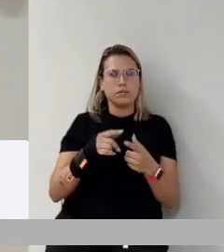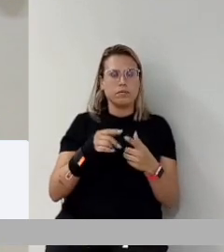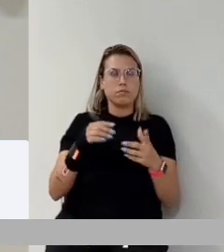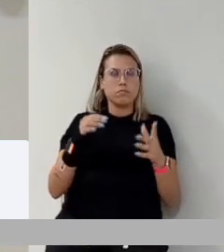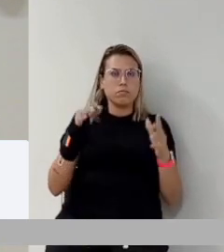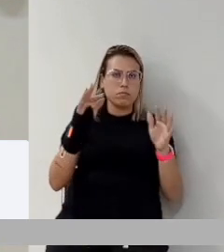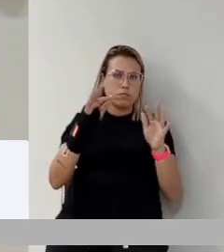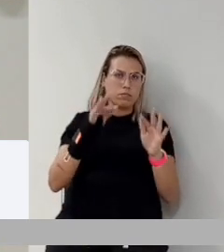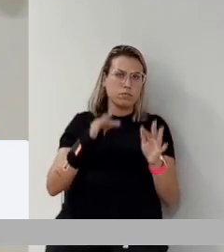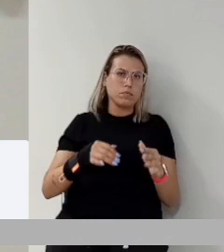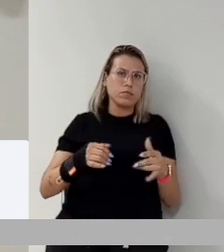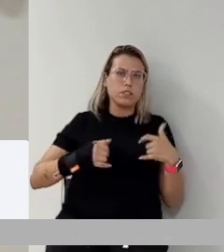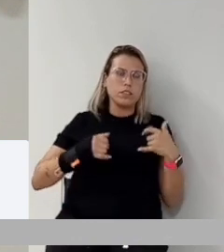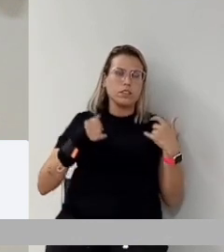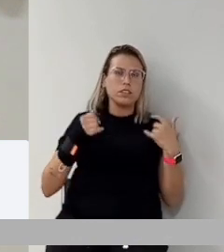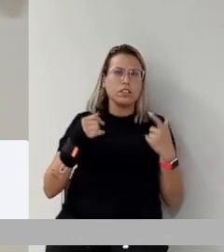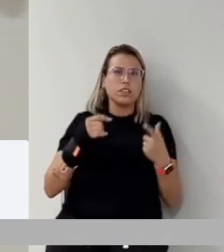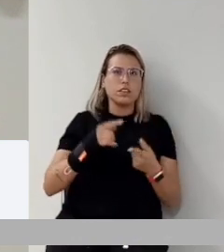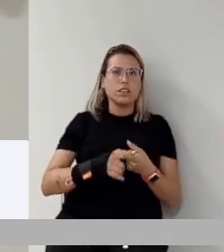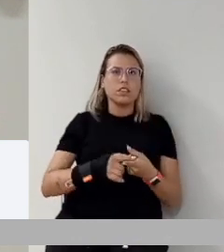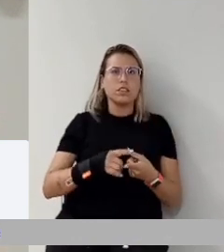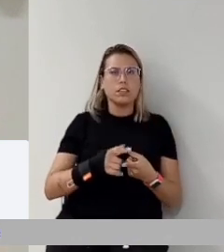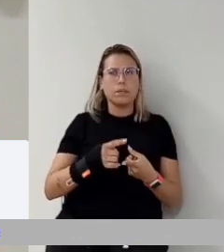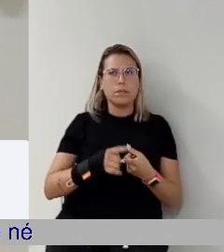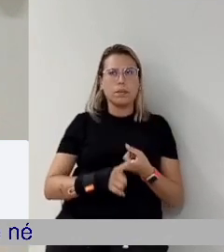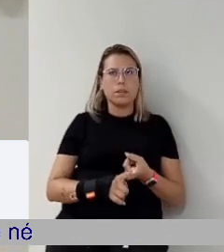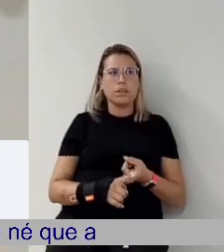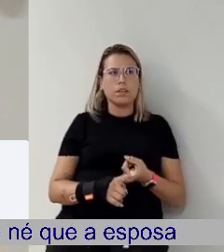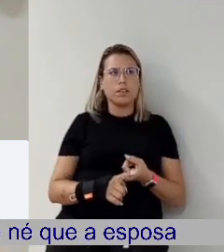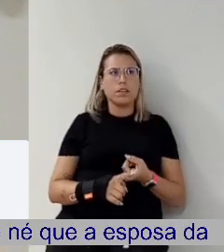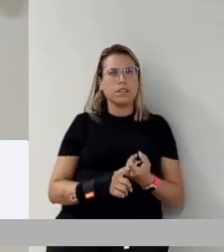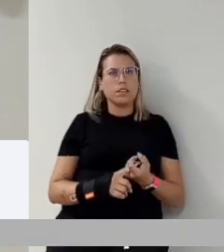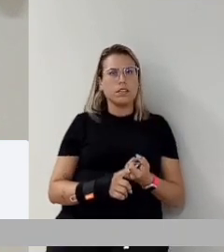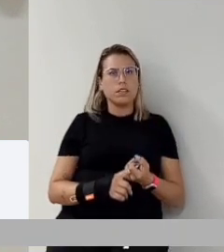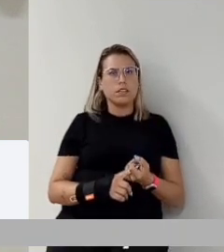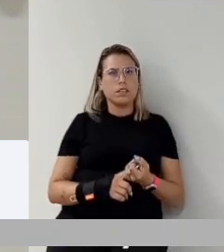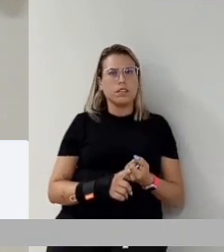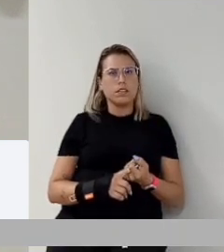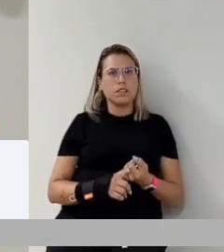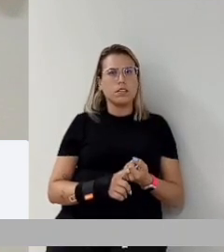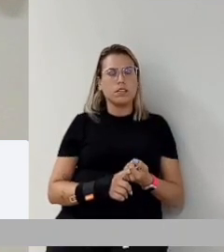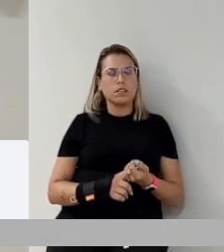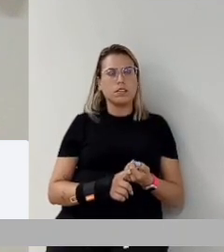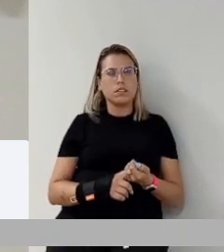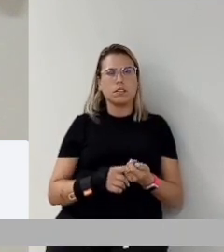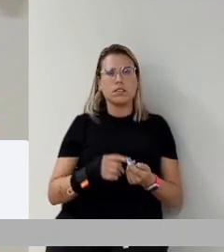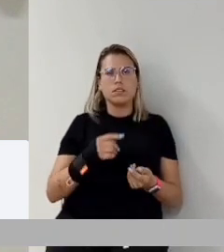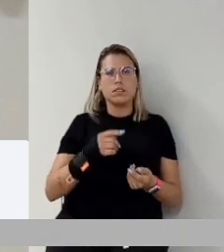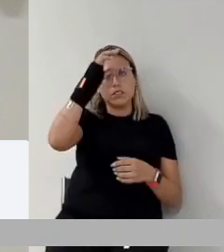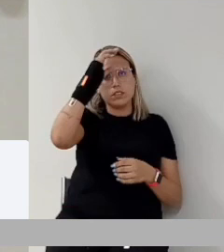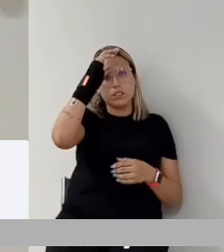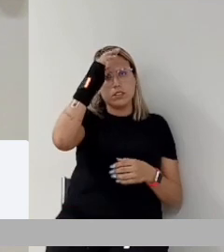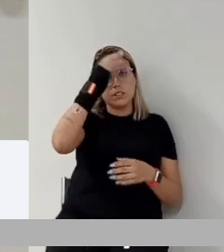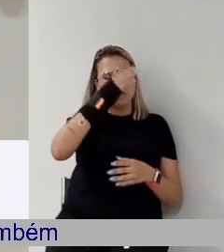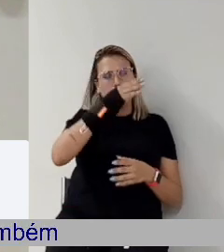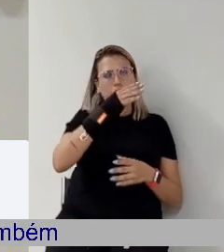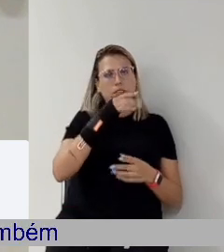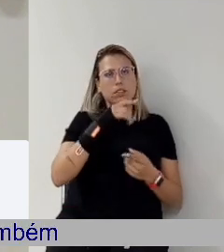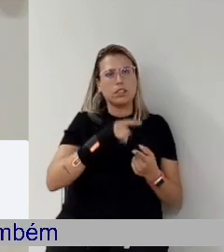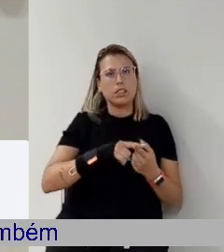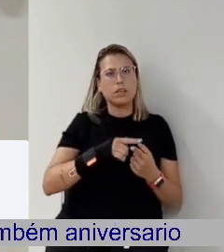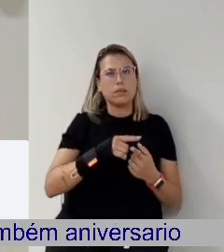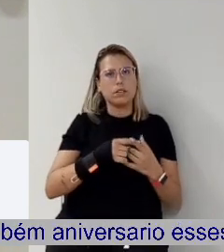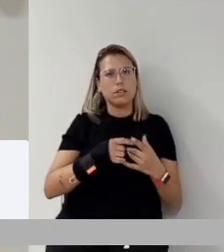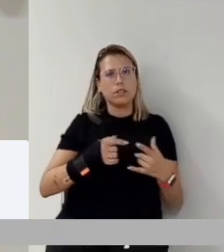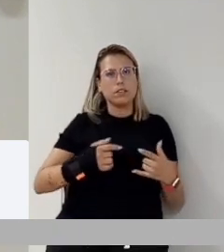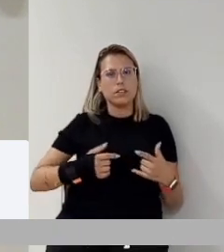felicitações e a Gildo né que é esposa da minha tia tia biluca lá na também aniversariou esses